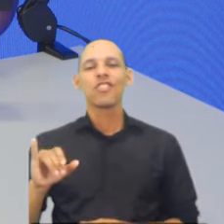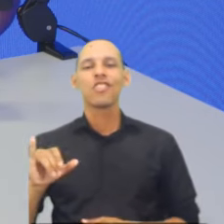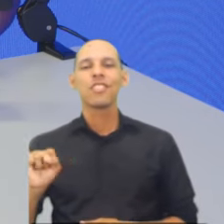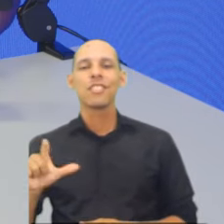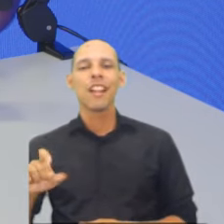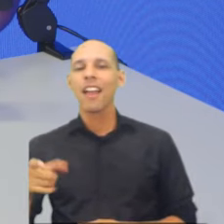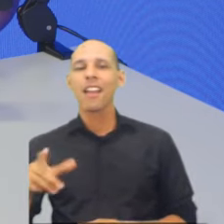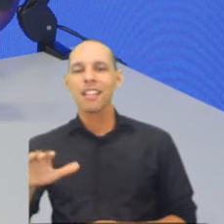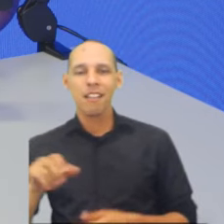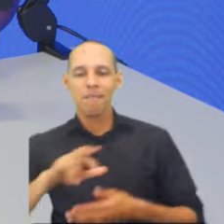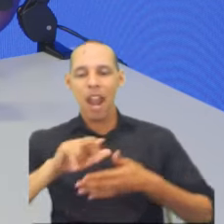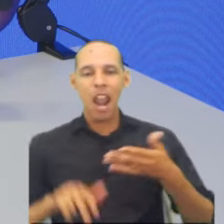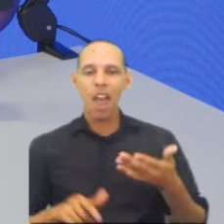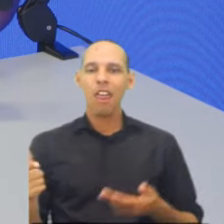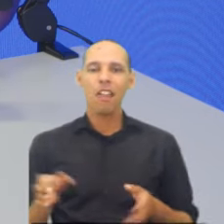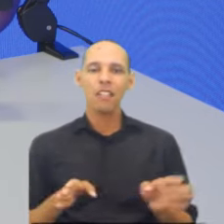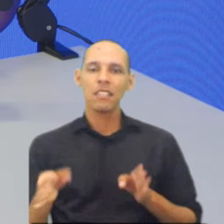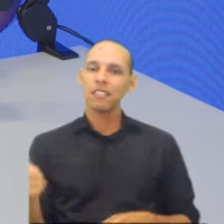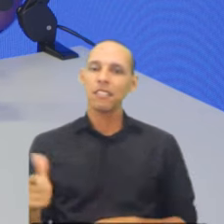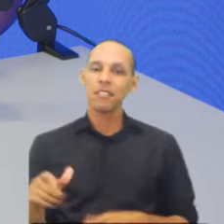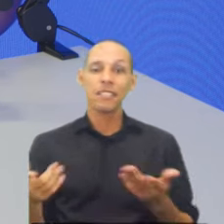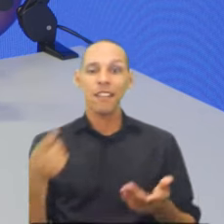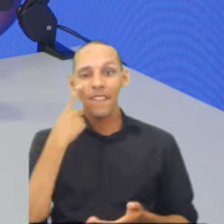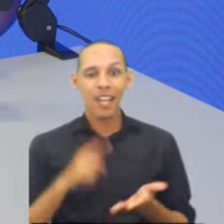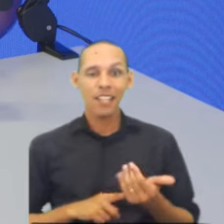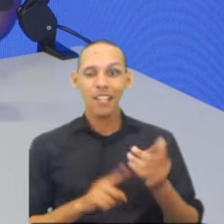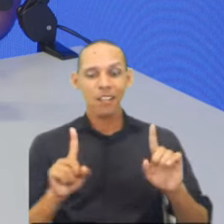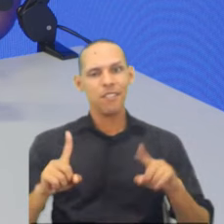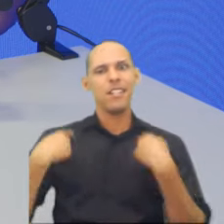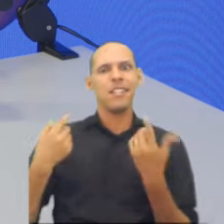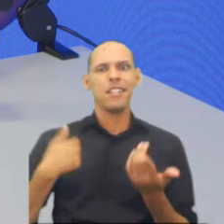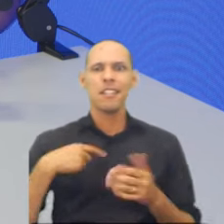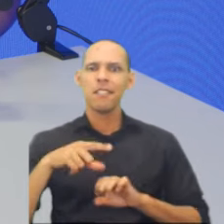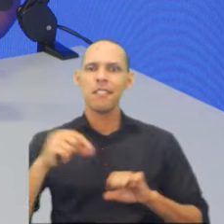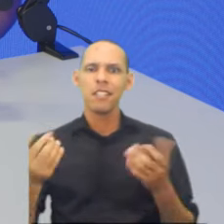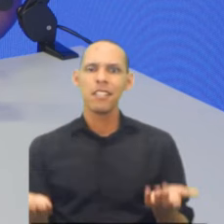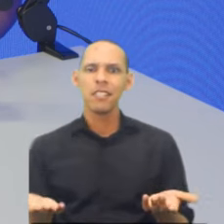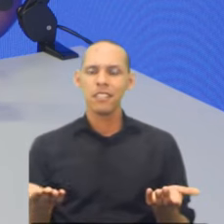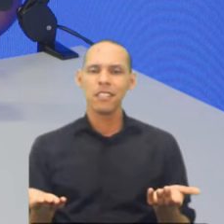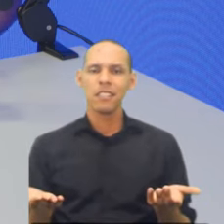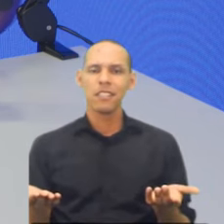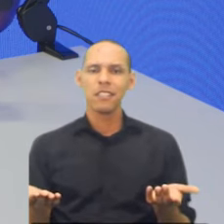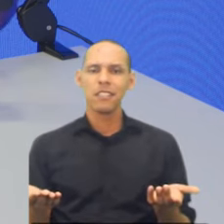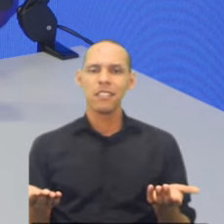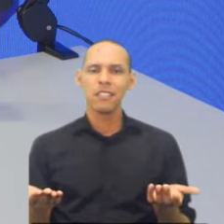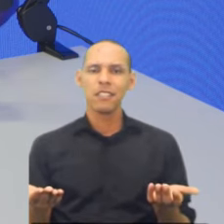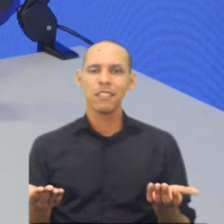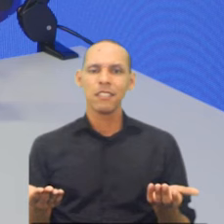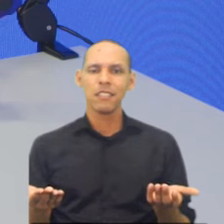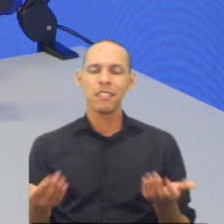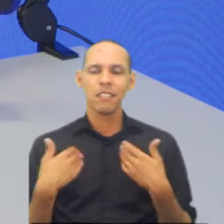disléxicas então a gente começa a perceber a tecnologia me afetando enquanto empreendedor enquanto eu tenho uma